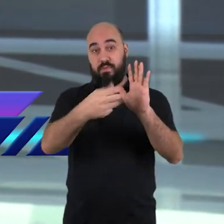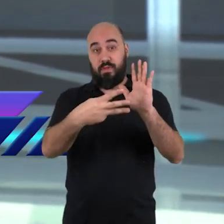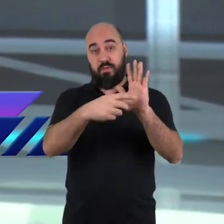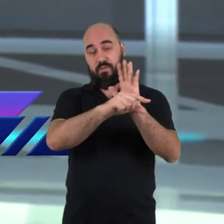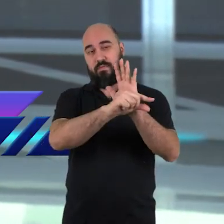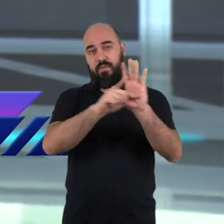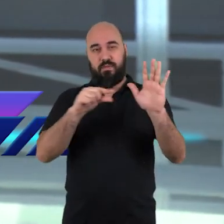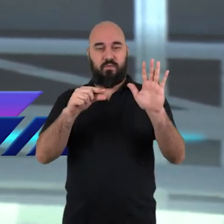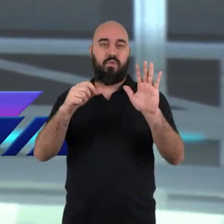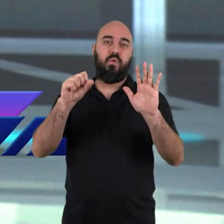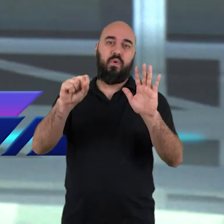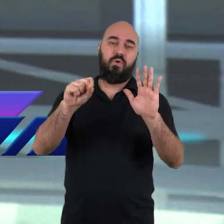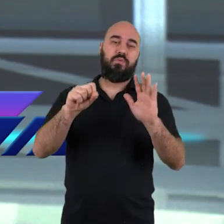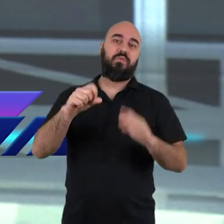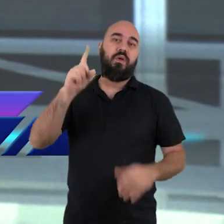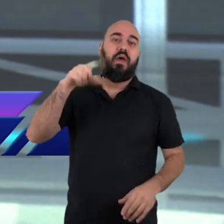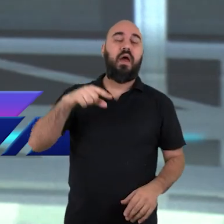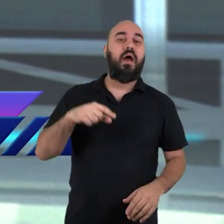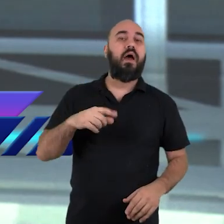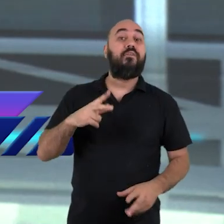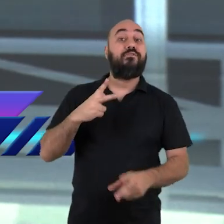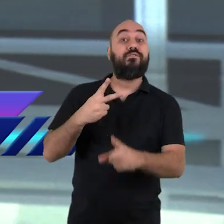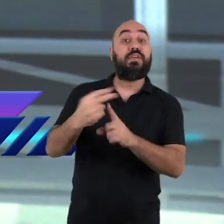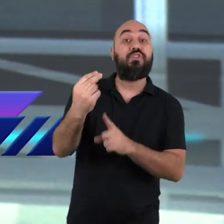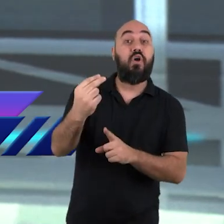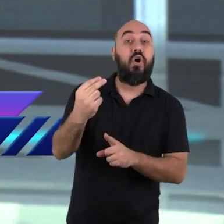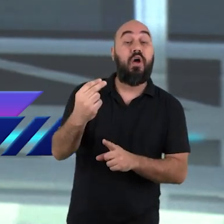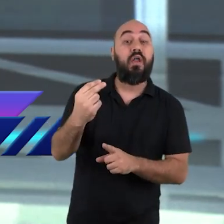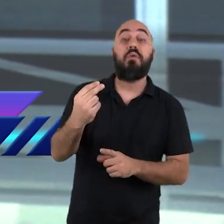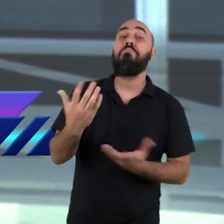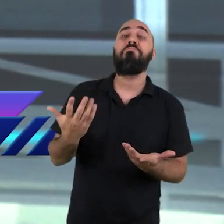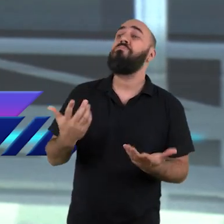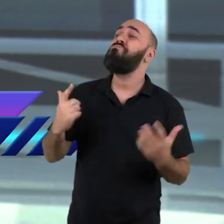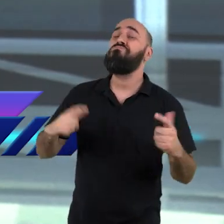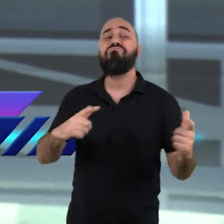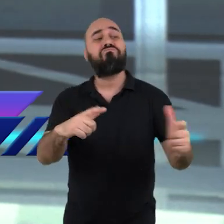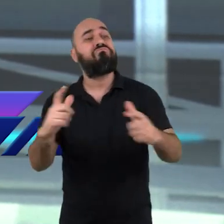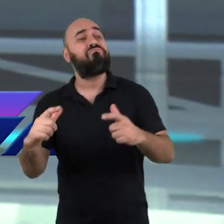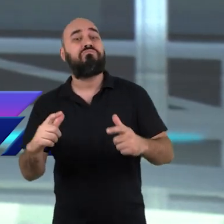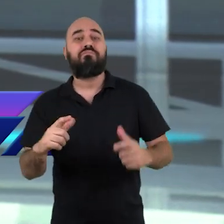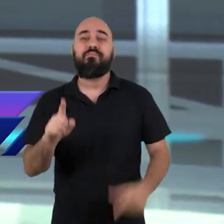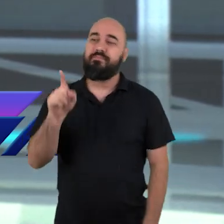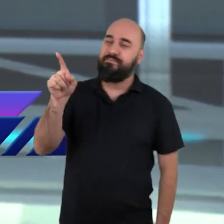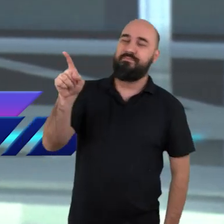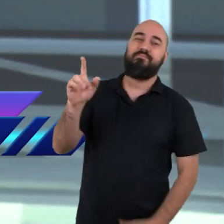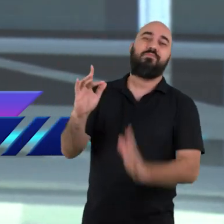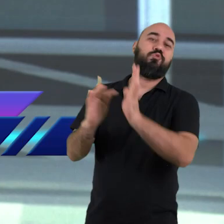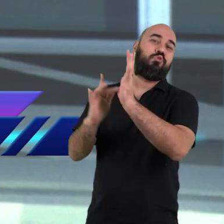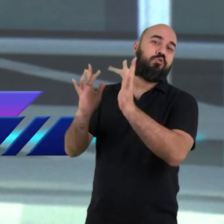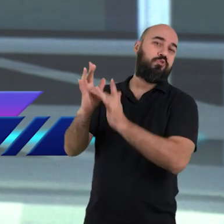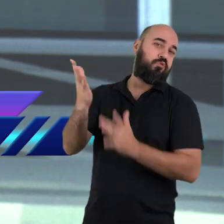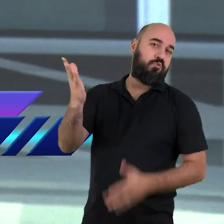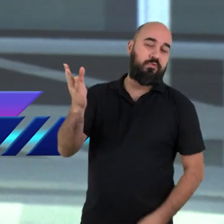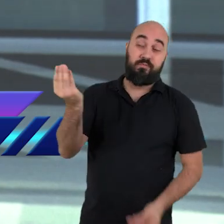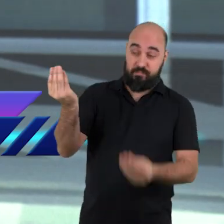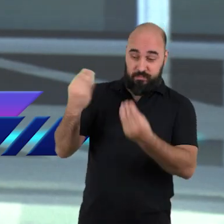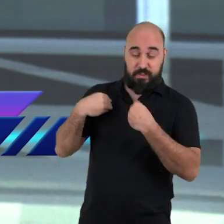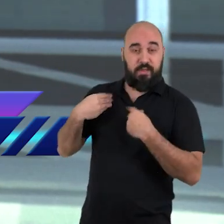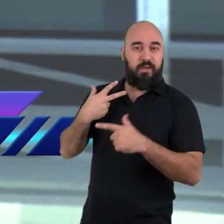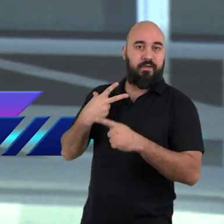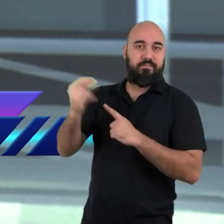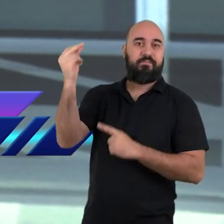diz que a vitória é possível apenas em Cristo. Ele é quem nos faz